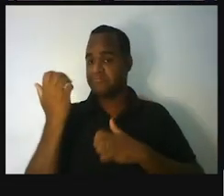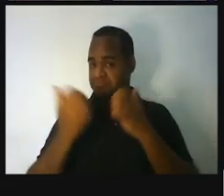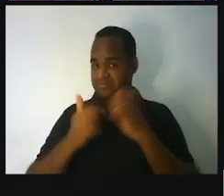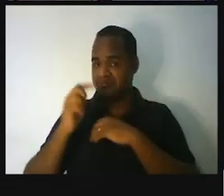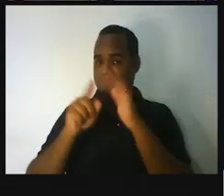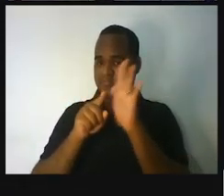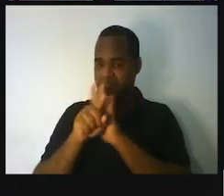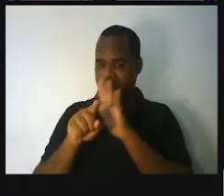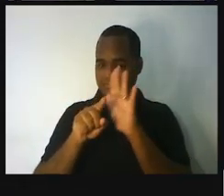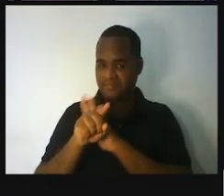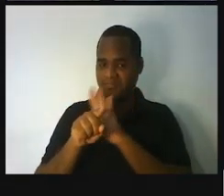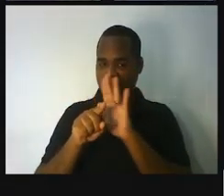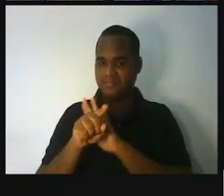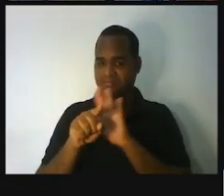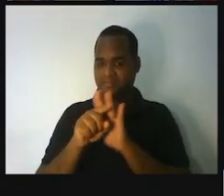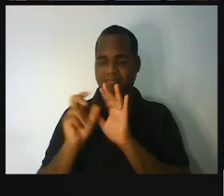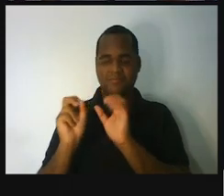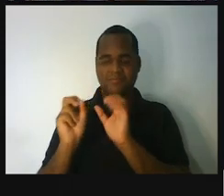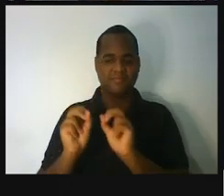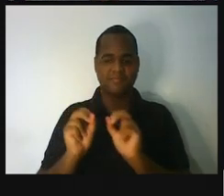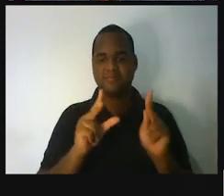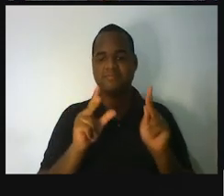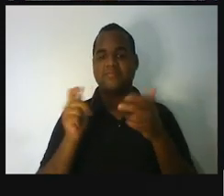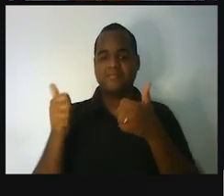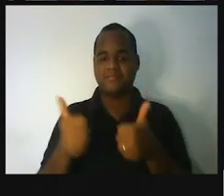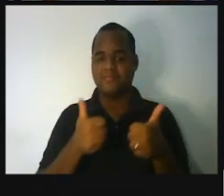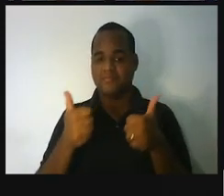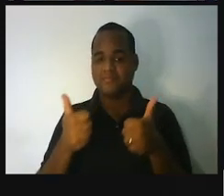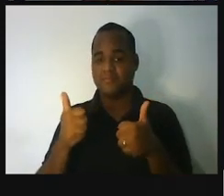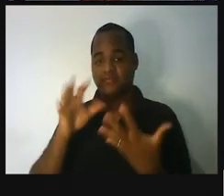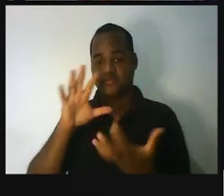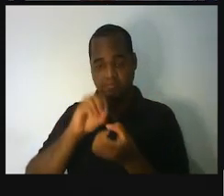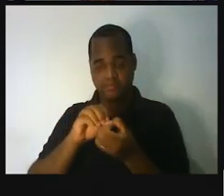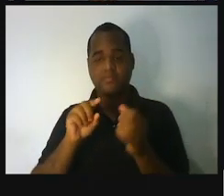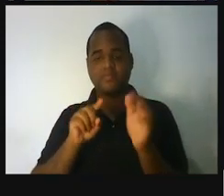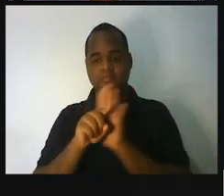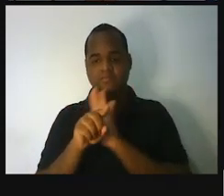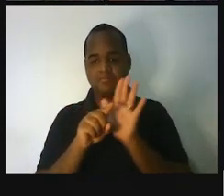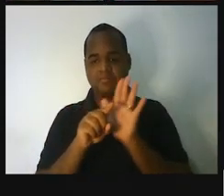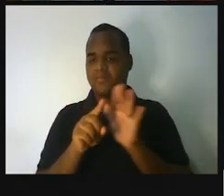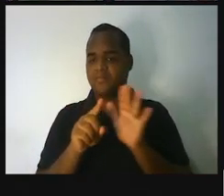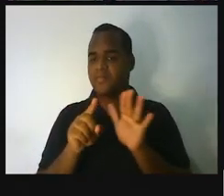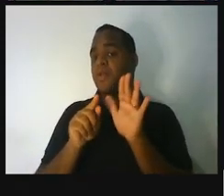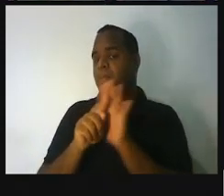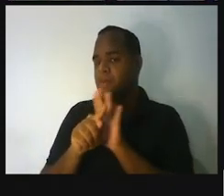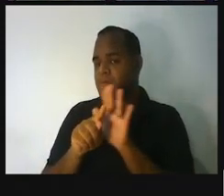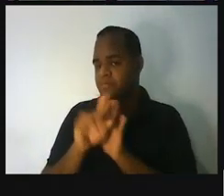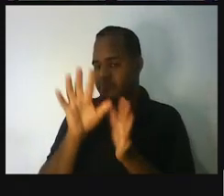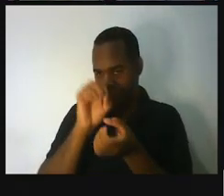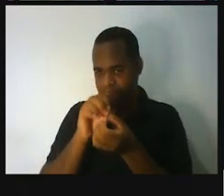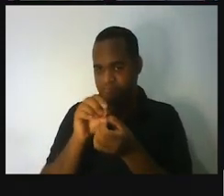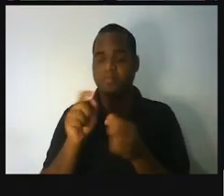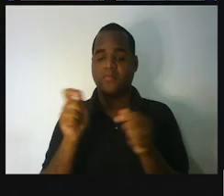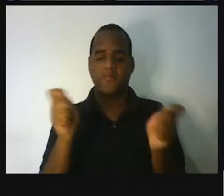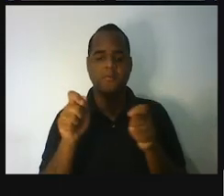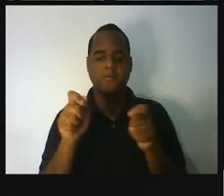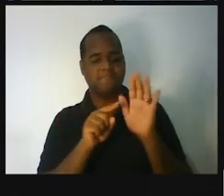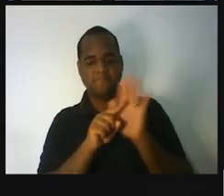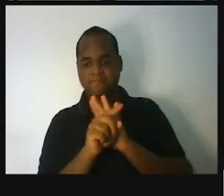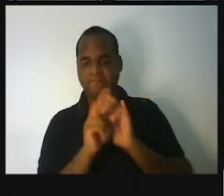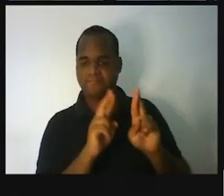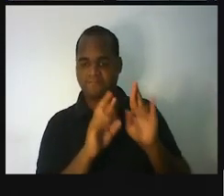nas perguntas, tá bom? Inclusive, para as perguntas que eu lançar, você pode deixar respostas aí